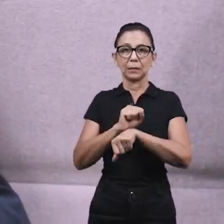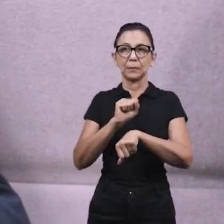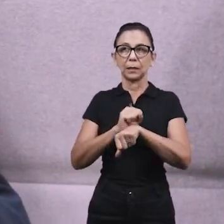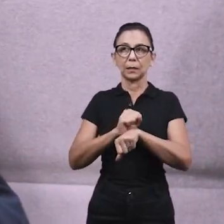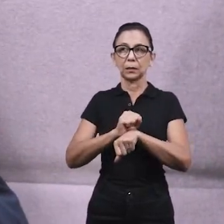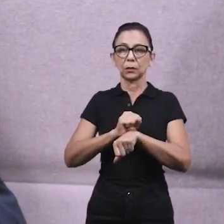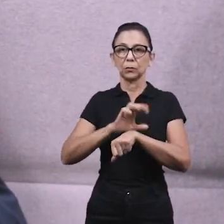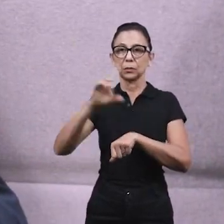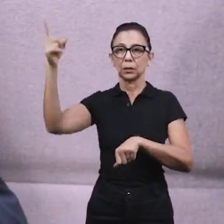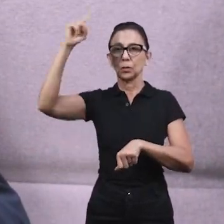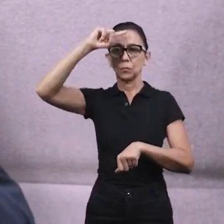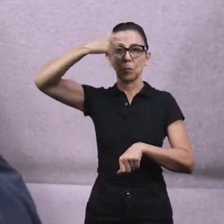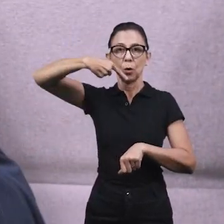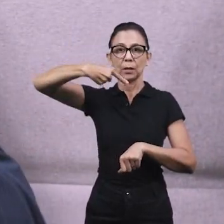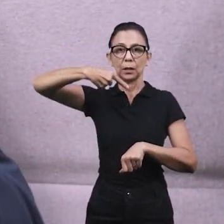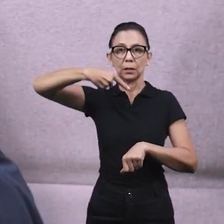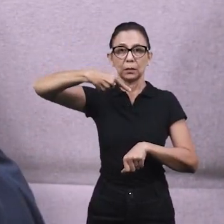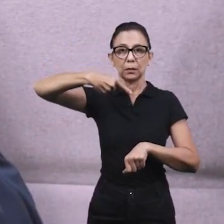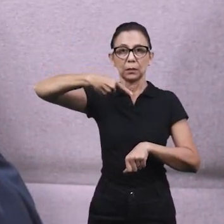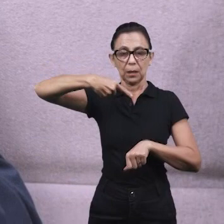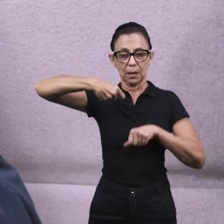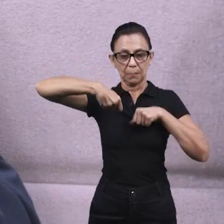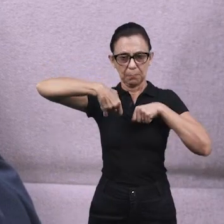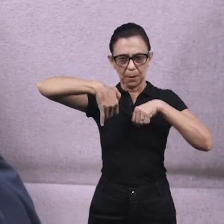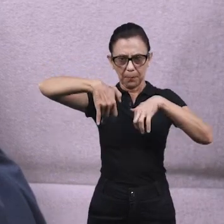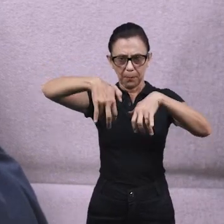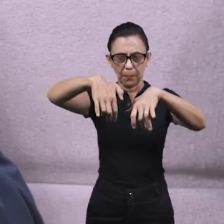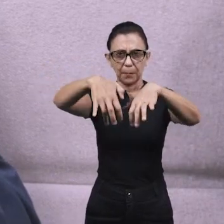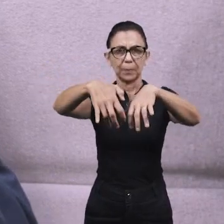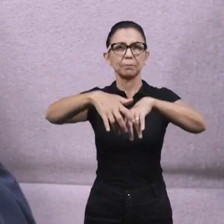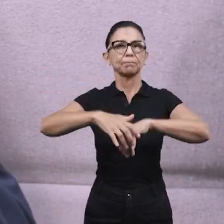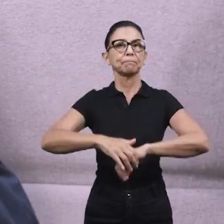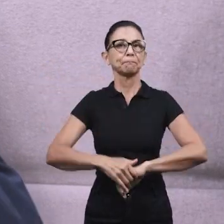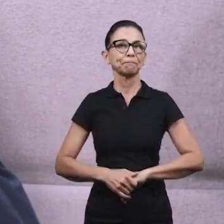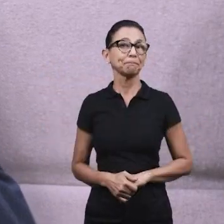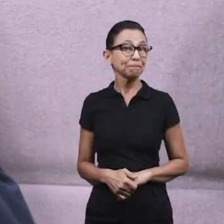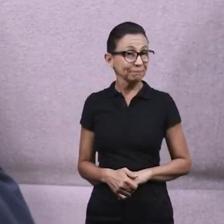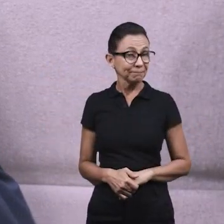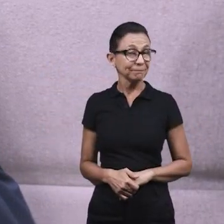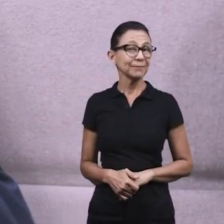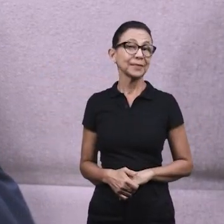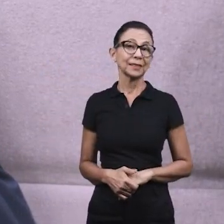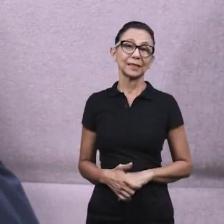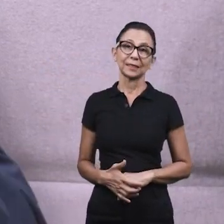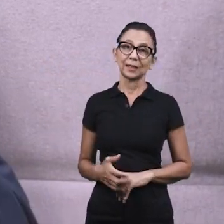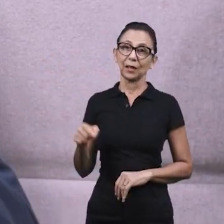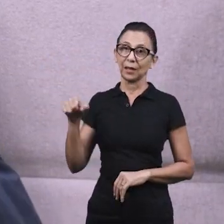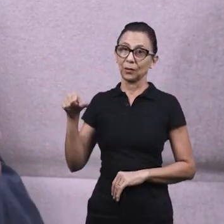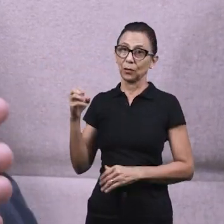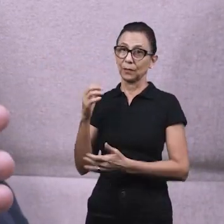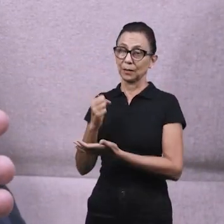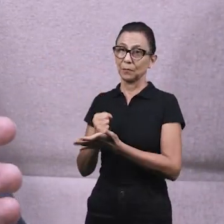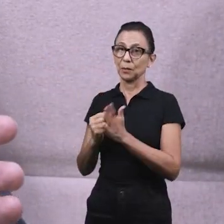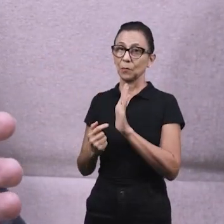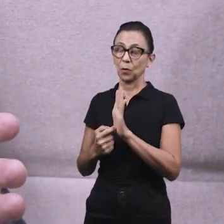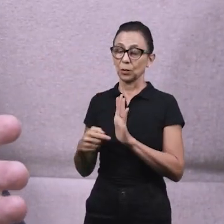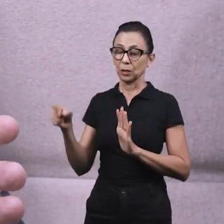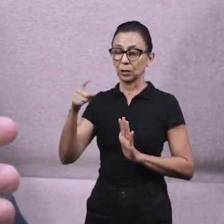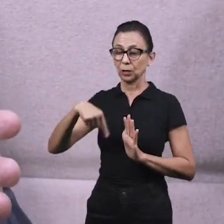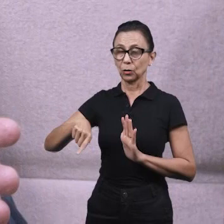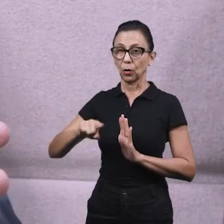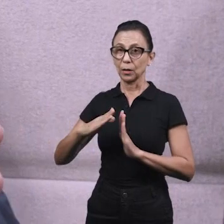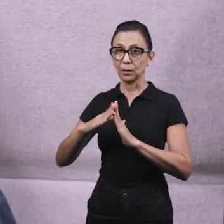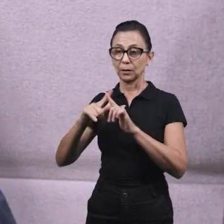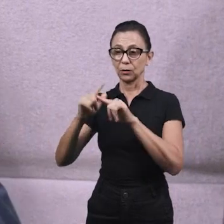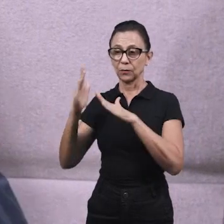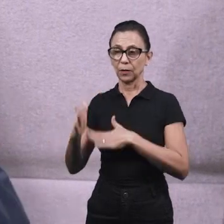definitiva deste mundo. Amém. Aliás, é bom frisar que há dois tipos de saídas, ou